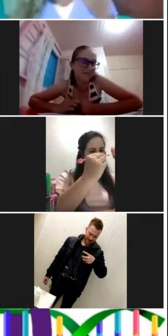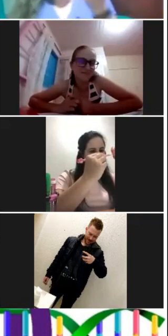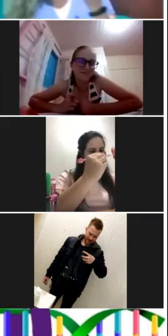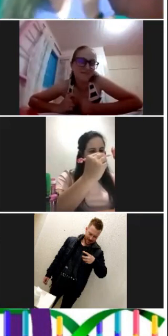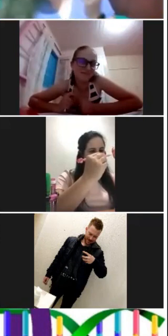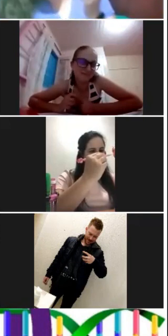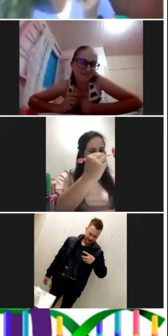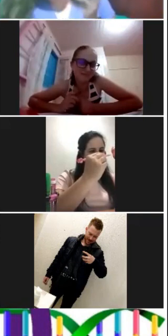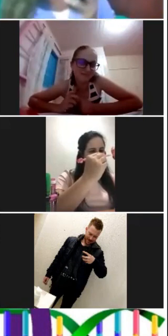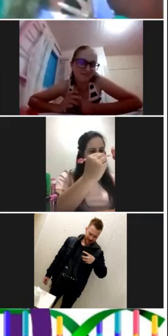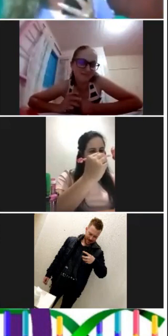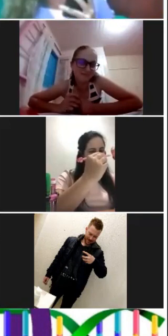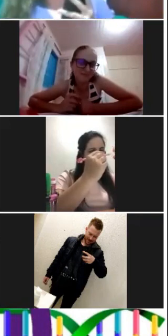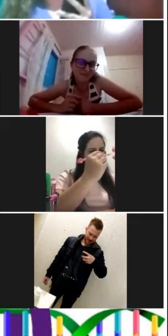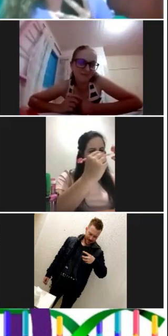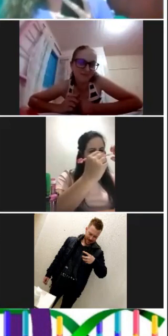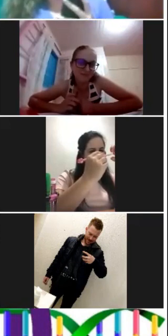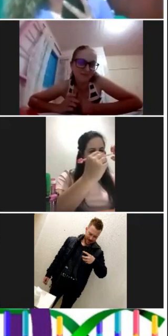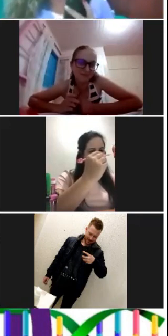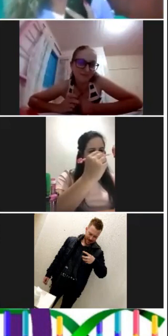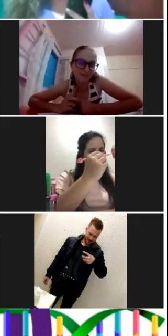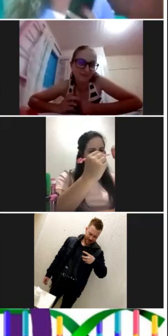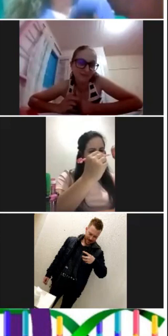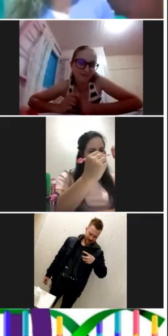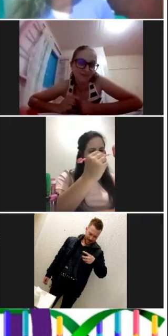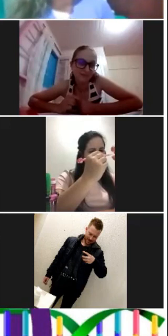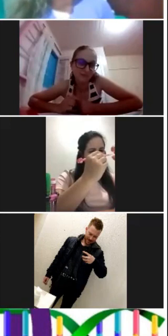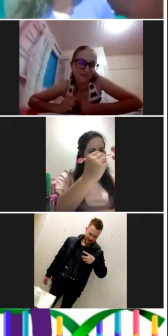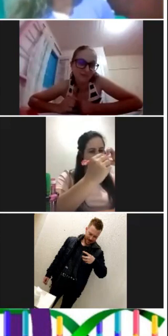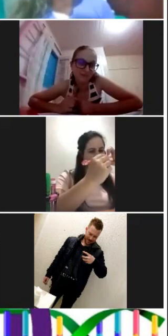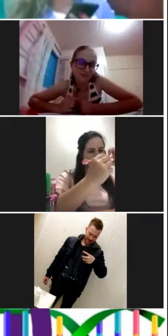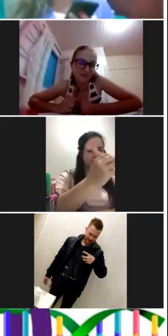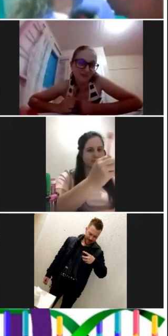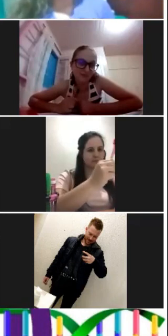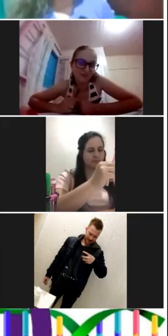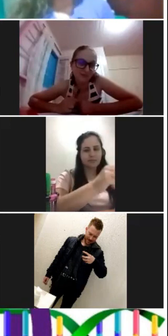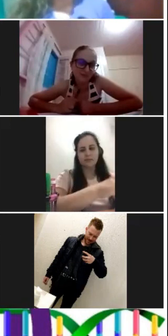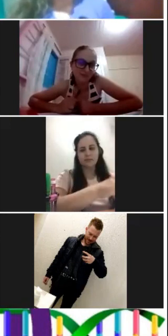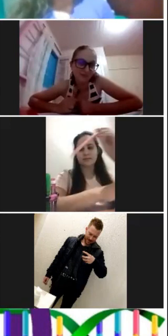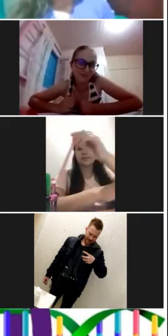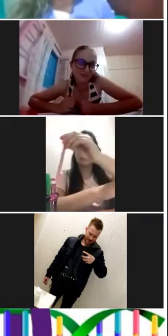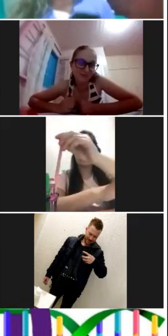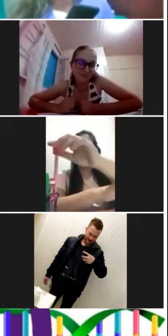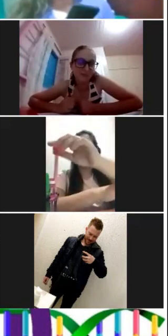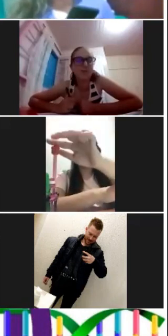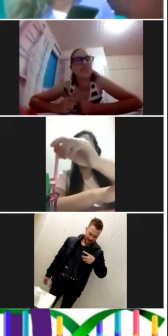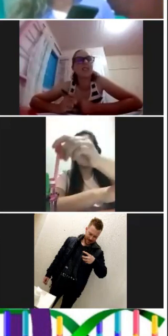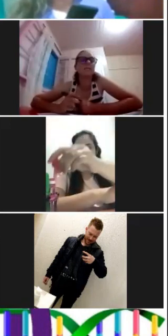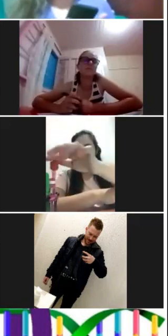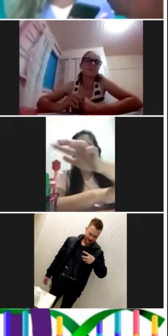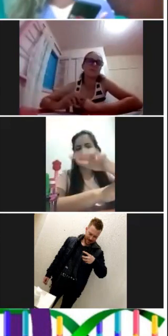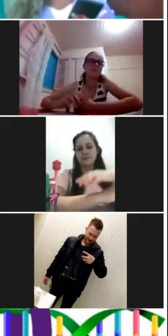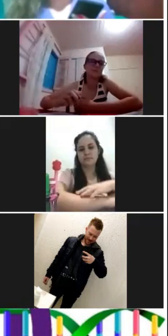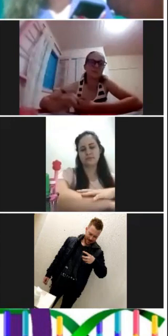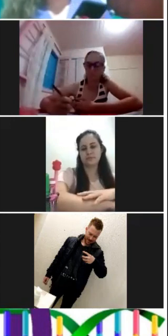A enzima DNA helicase separa as fitas, quebrando as ligações de hidrogênio entre as bases. Enquanto as fitas são